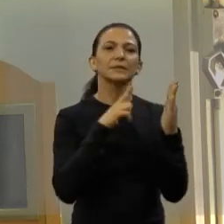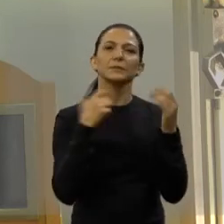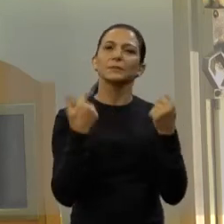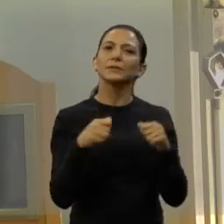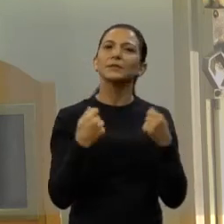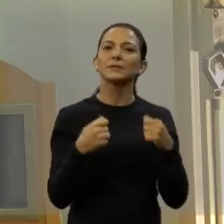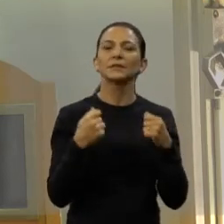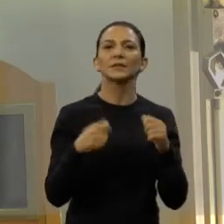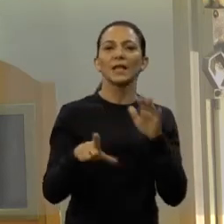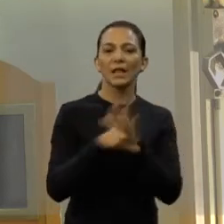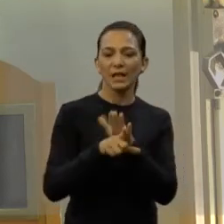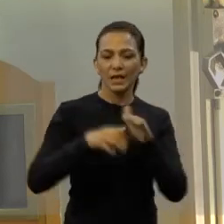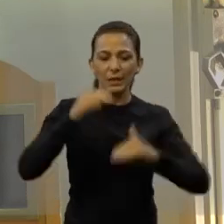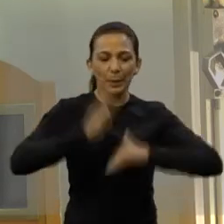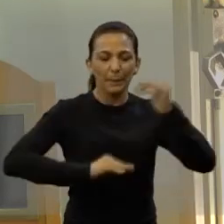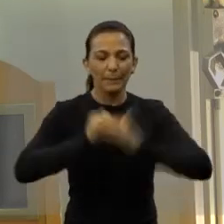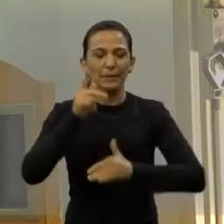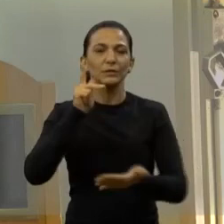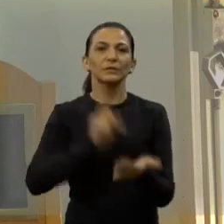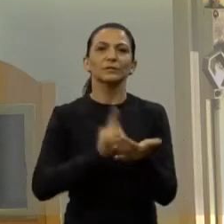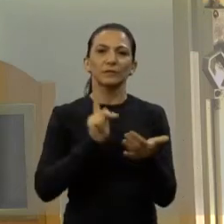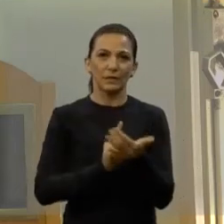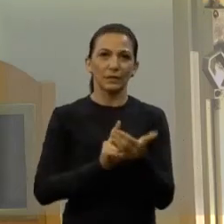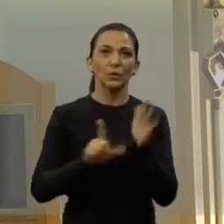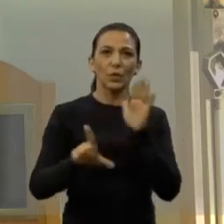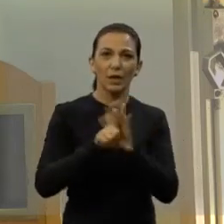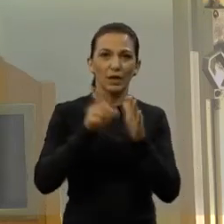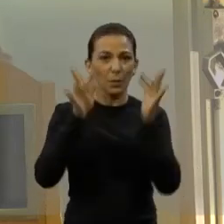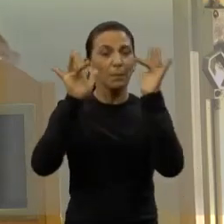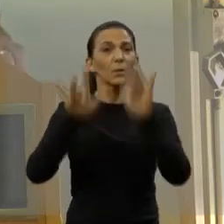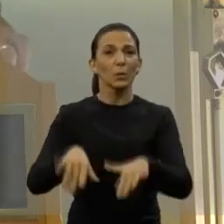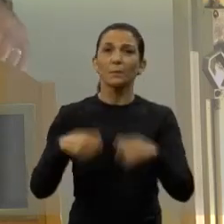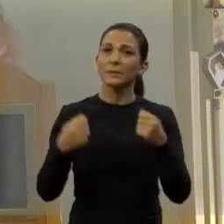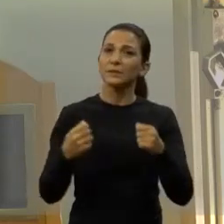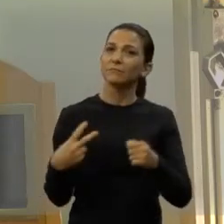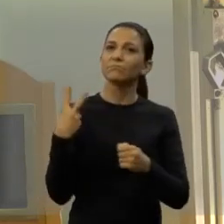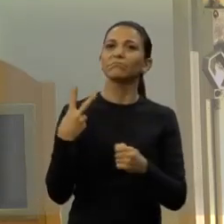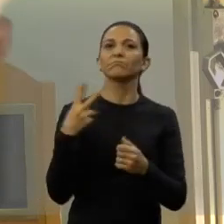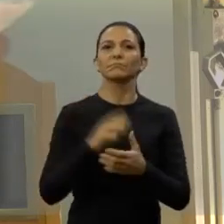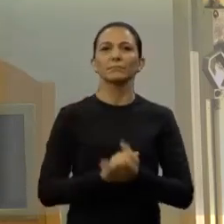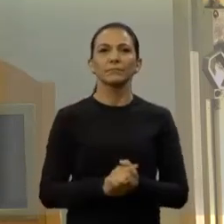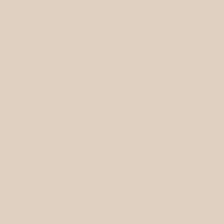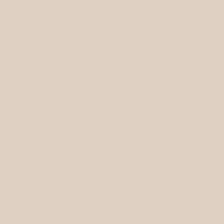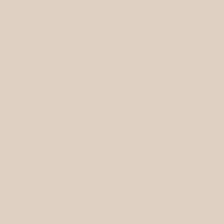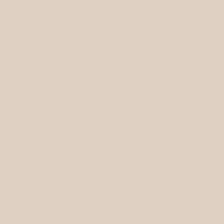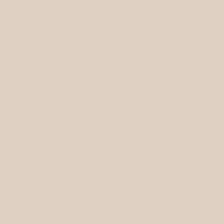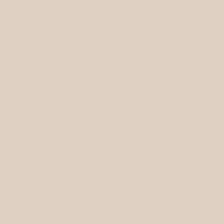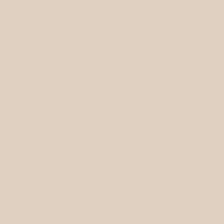sancionado, fazer que essa lei possa valer, a lei do abandono. Muito obrigado. Uma boa tarde a todos. Muito obrigado.